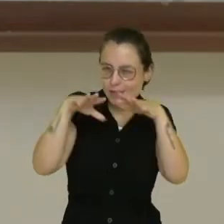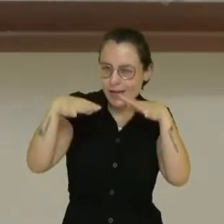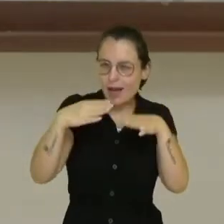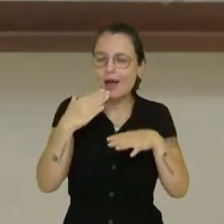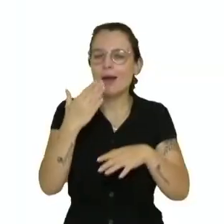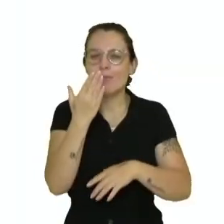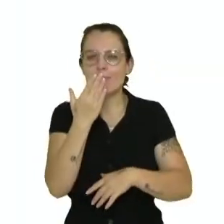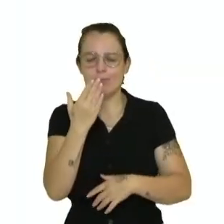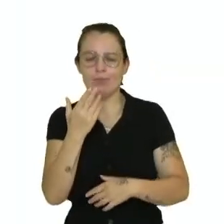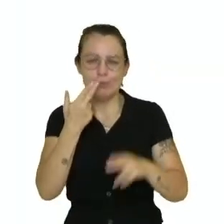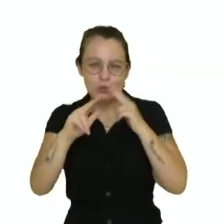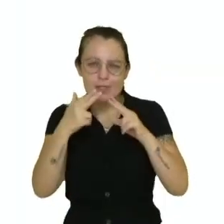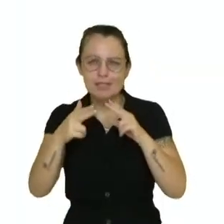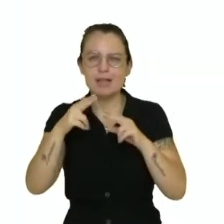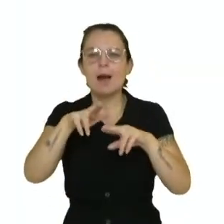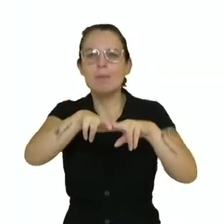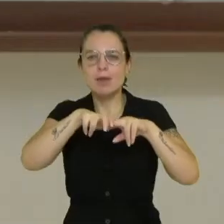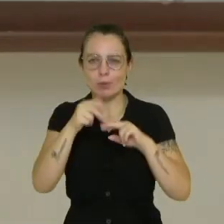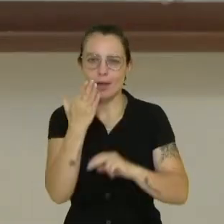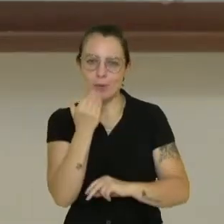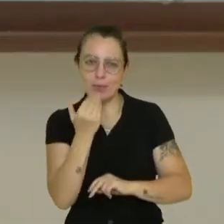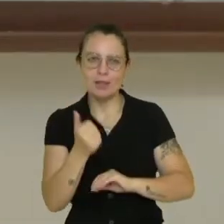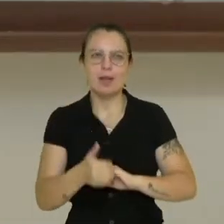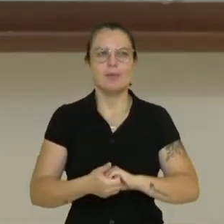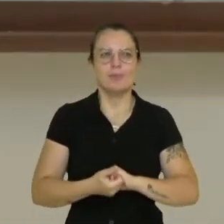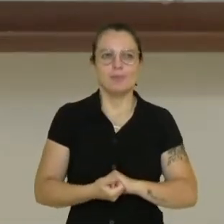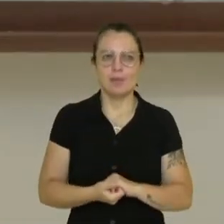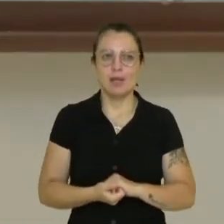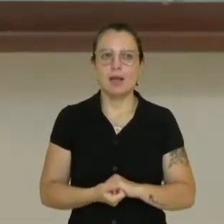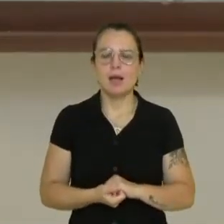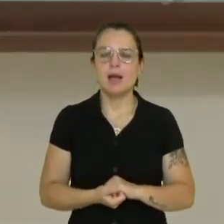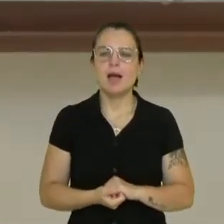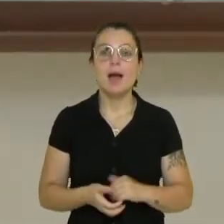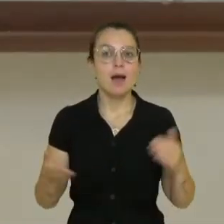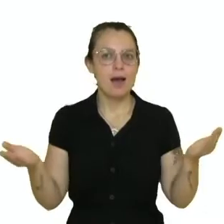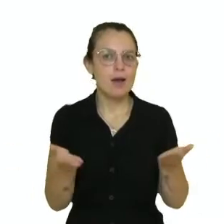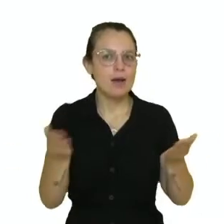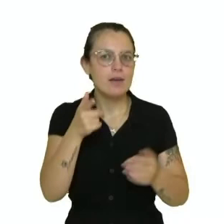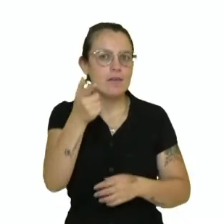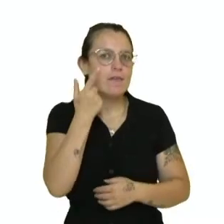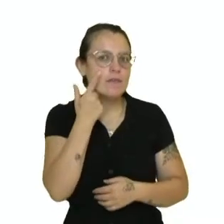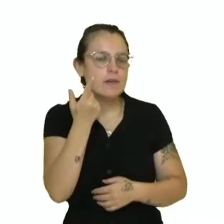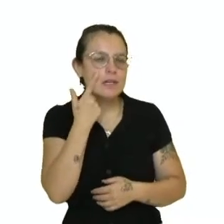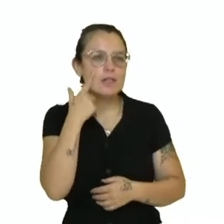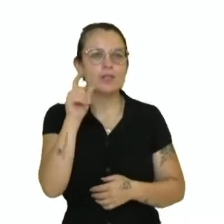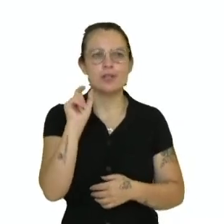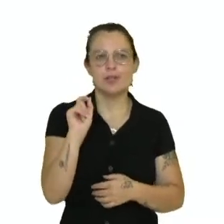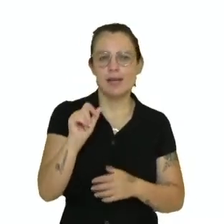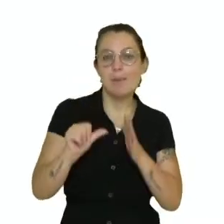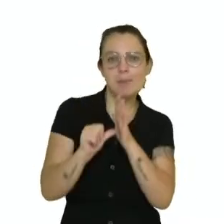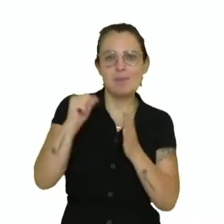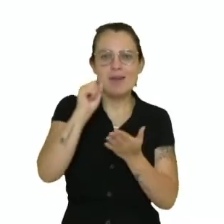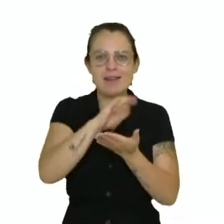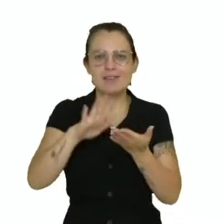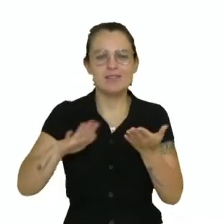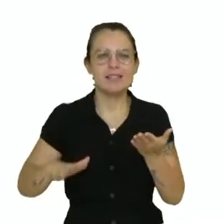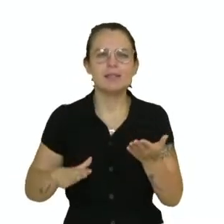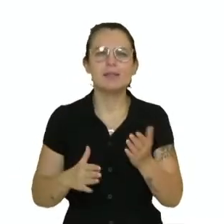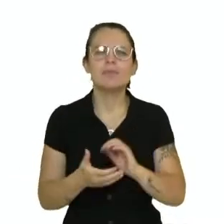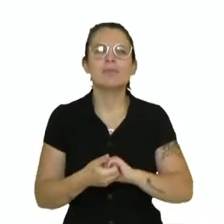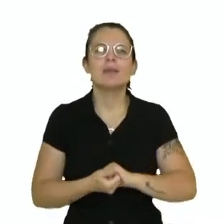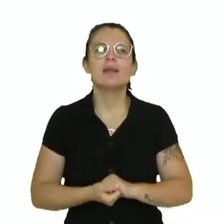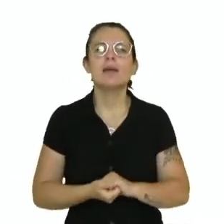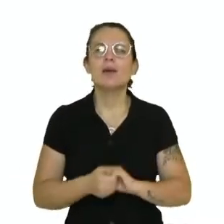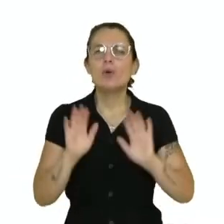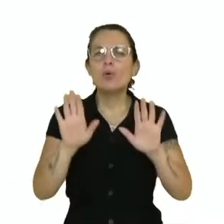possibilidade? Vamos então agora para um primeiro exercício. A partir de que momento a música se